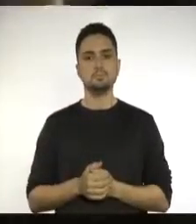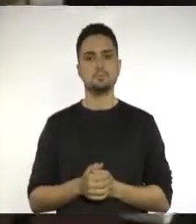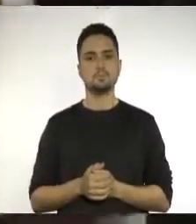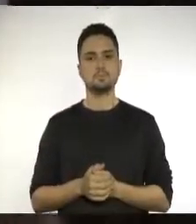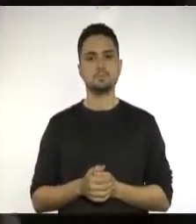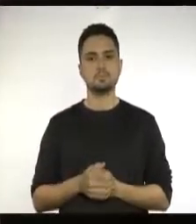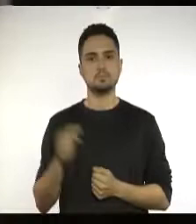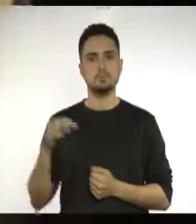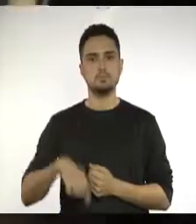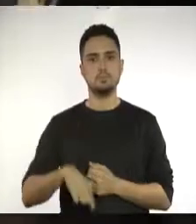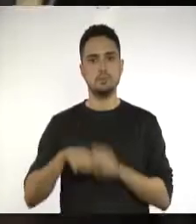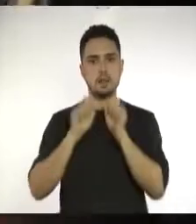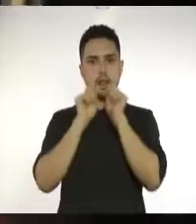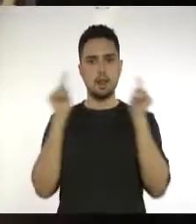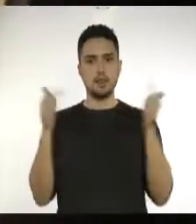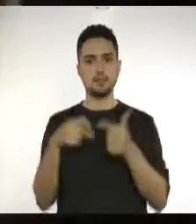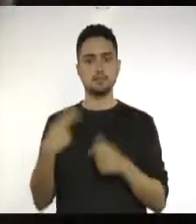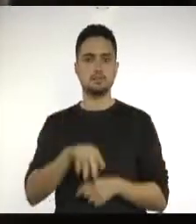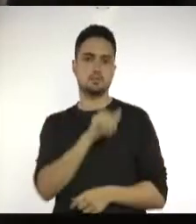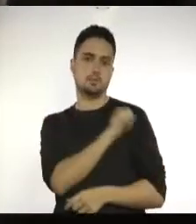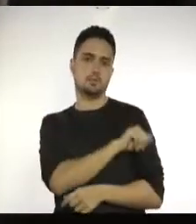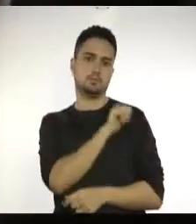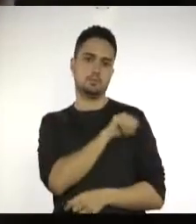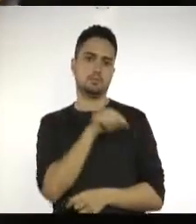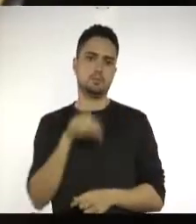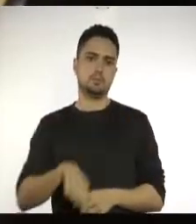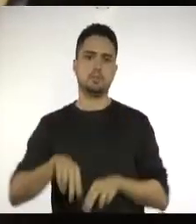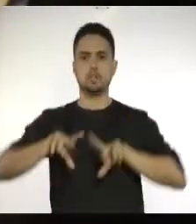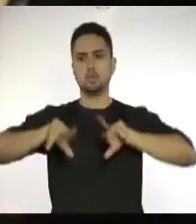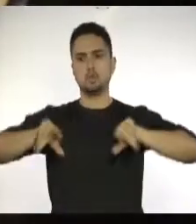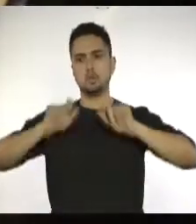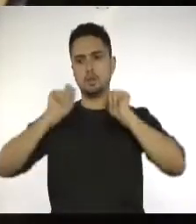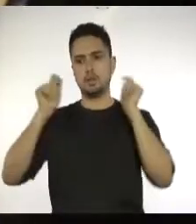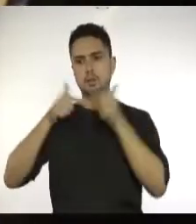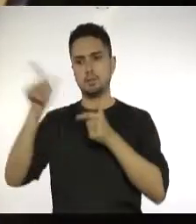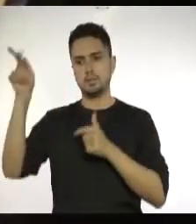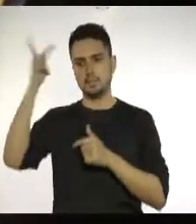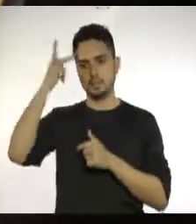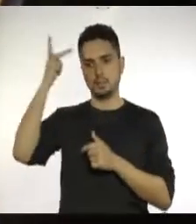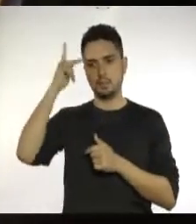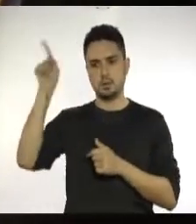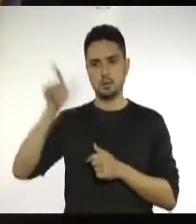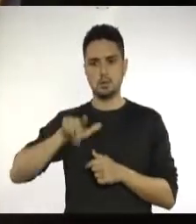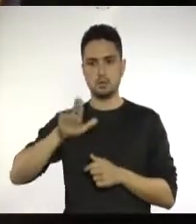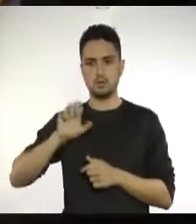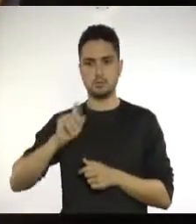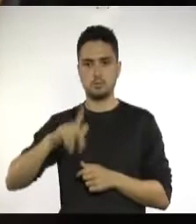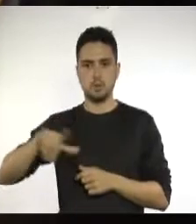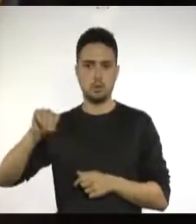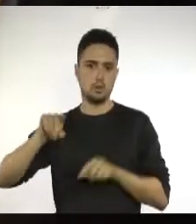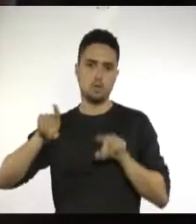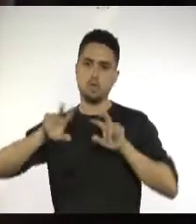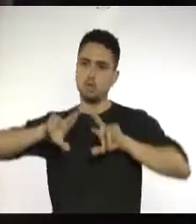a Assembleia Legislativa do Estado do Rio de Janeiro, aqui não é a Assembleia Legislativa de São Paulo, Luiz Paulo, aqui não é a Câmara Municipal de